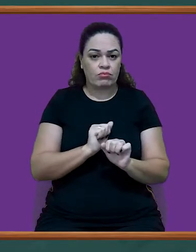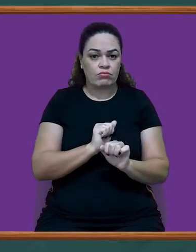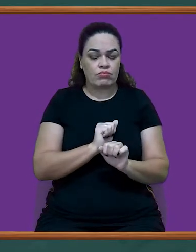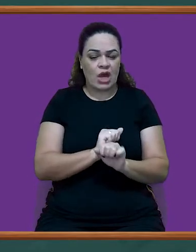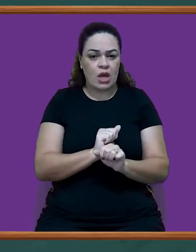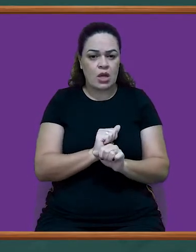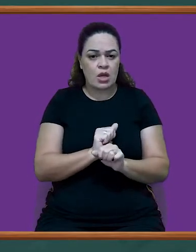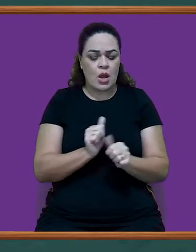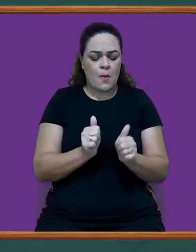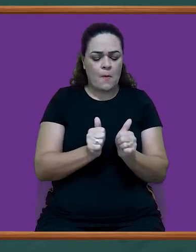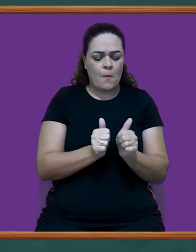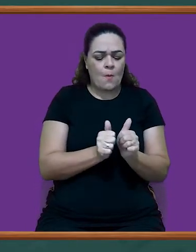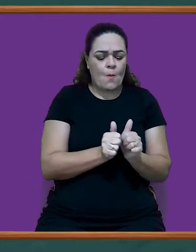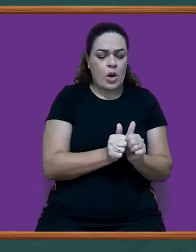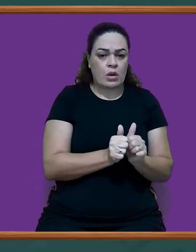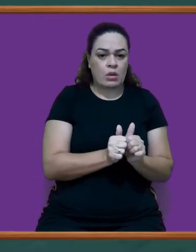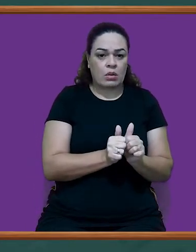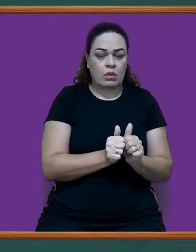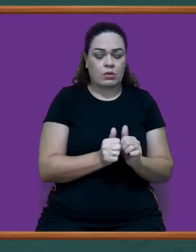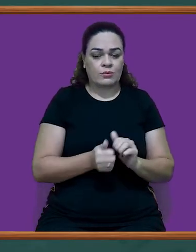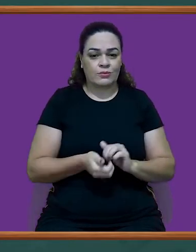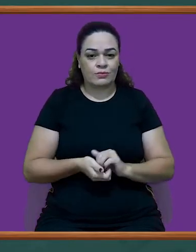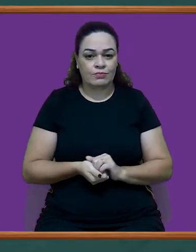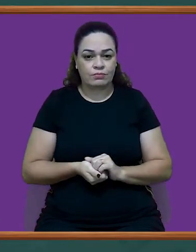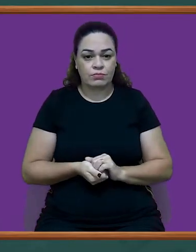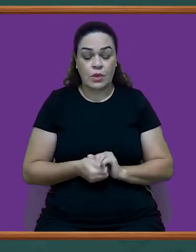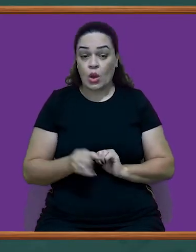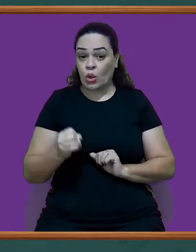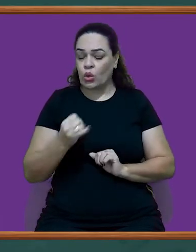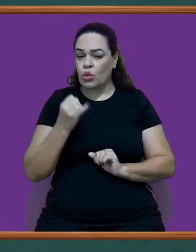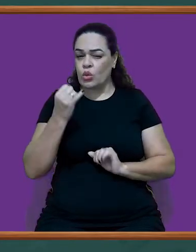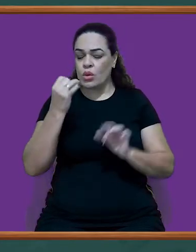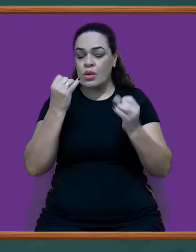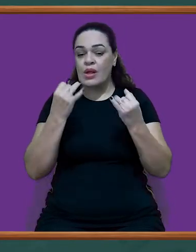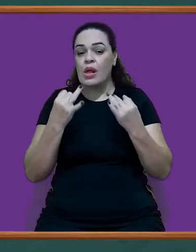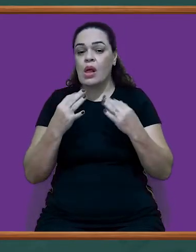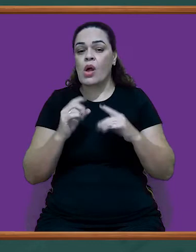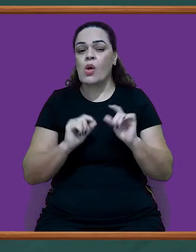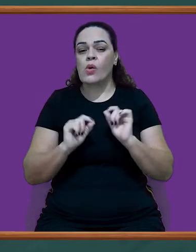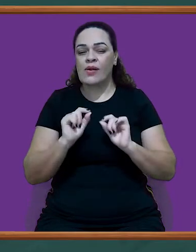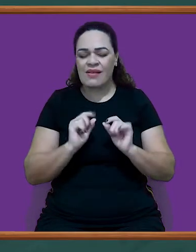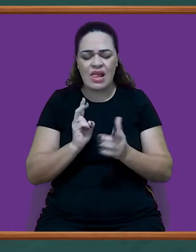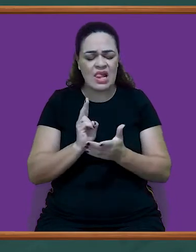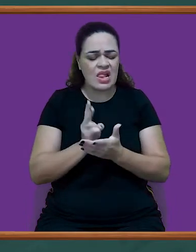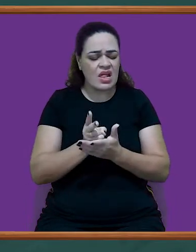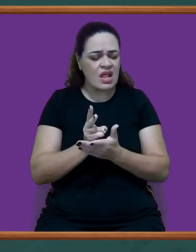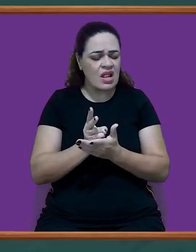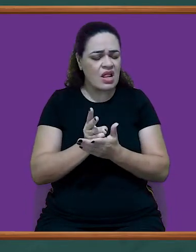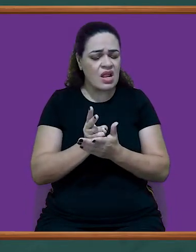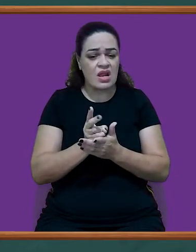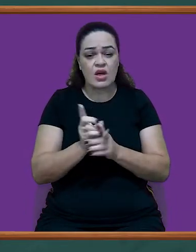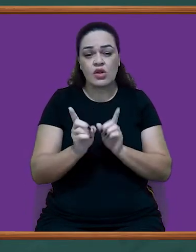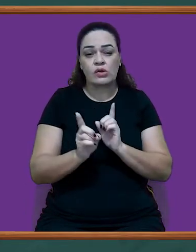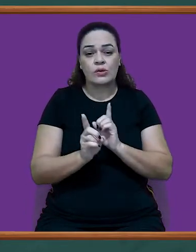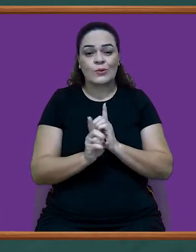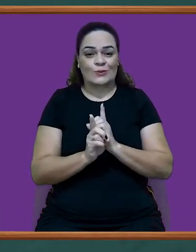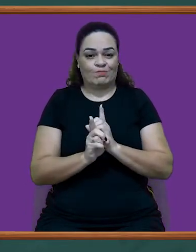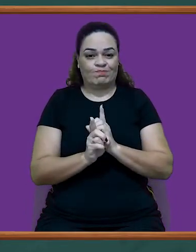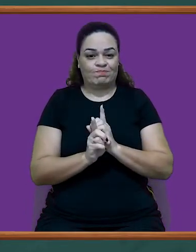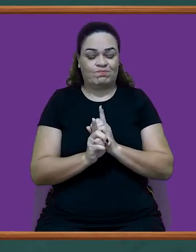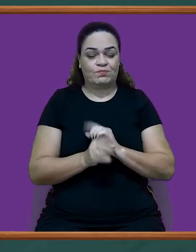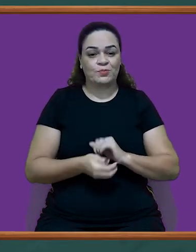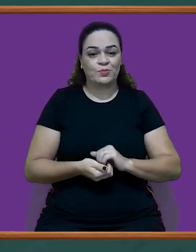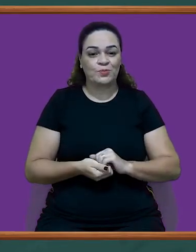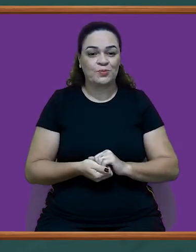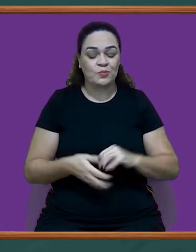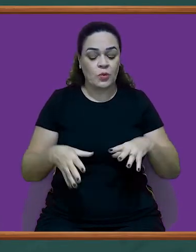imediatamente do lado dele é importante ressaltar que ele sempre vão se cruzar então a torre ela vai parar